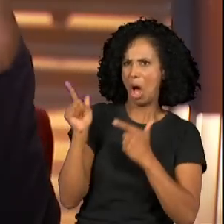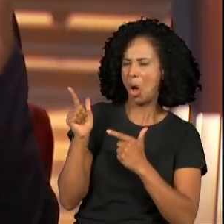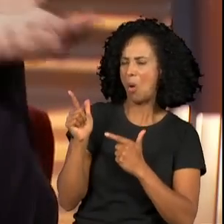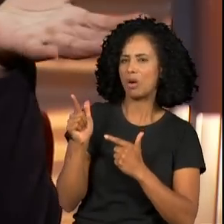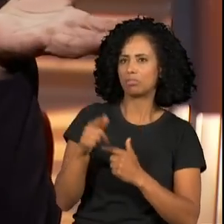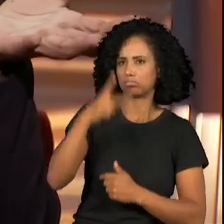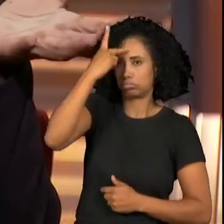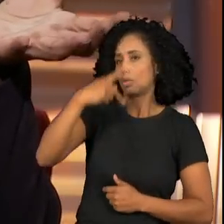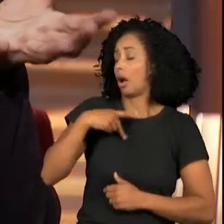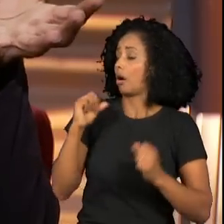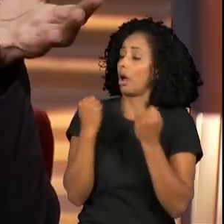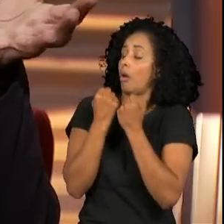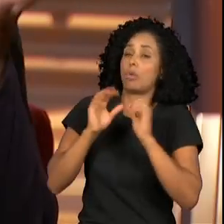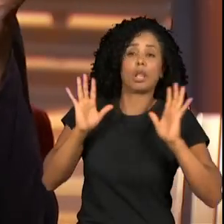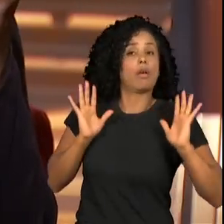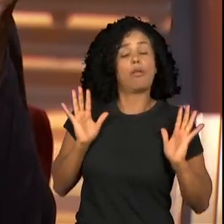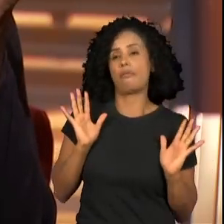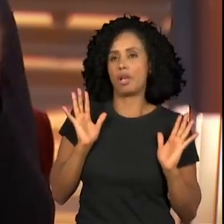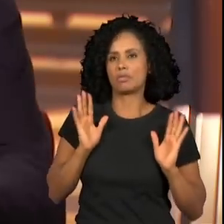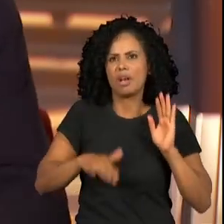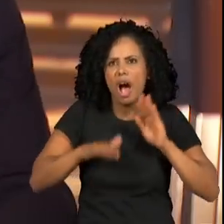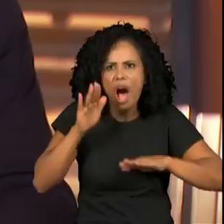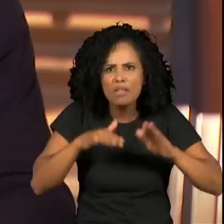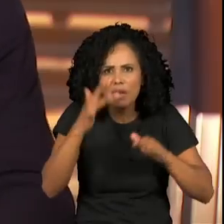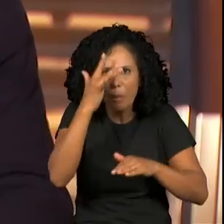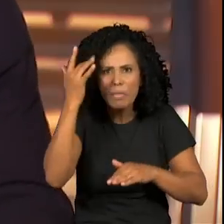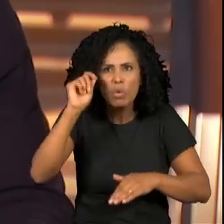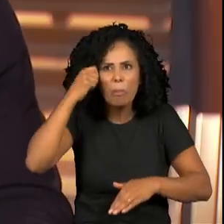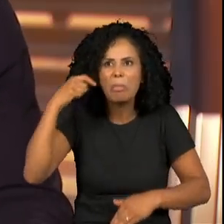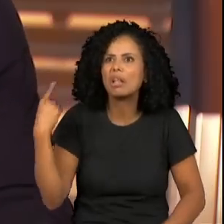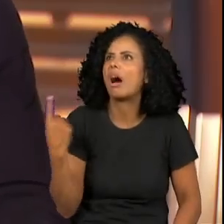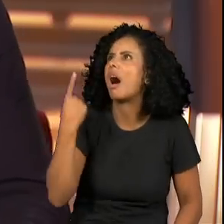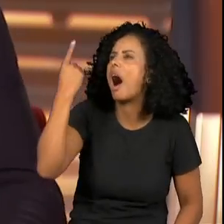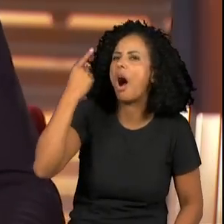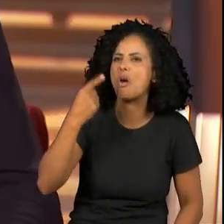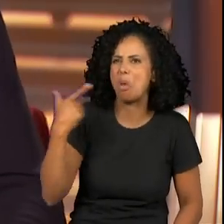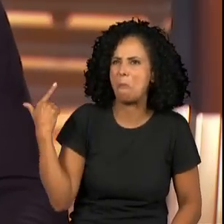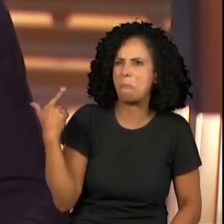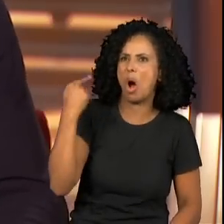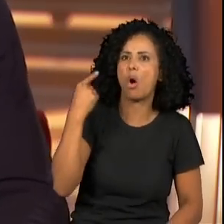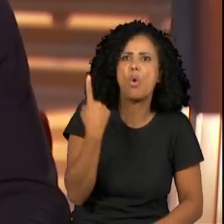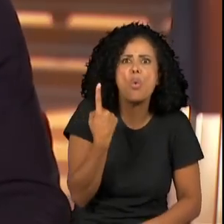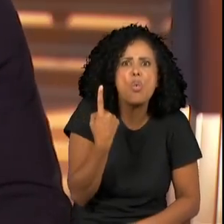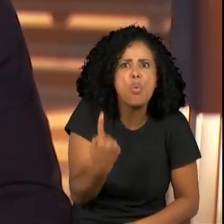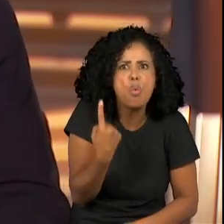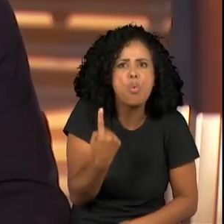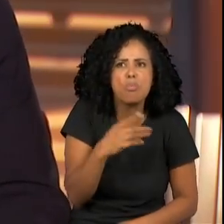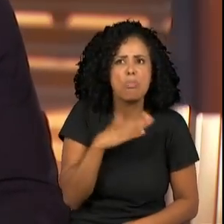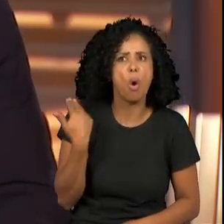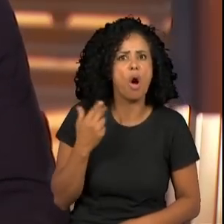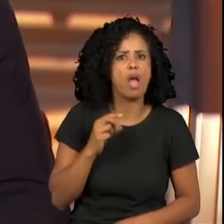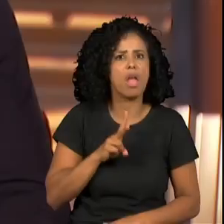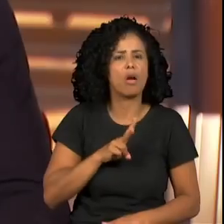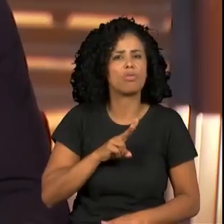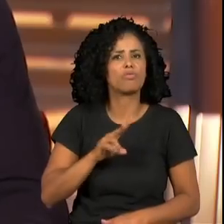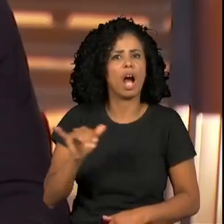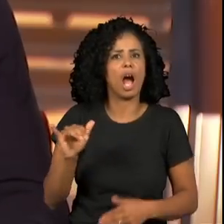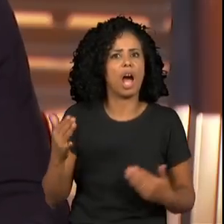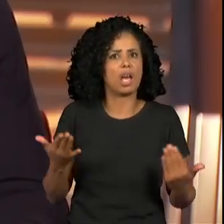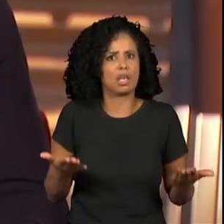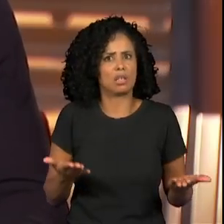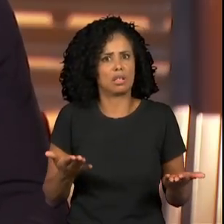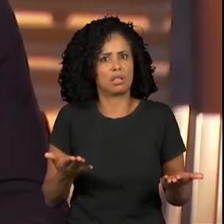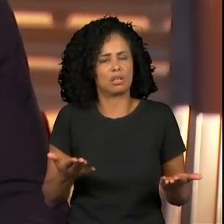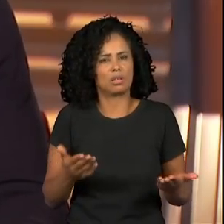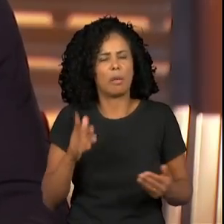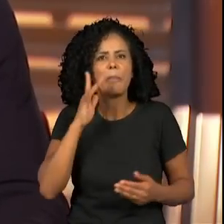caras pretos como eu, negão, grande, morrem com um tiro. Se o cidadão de bem tivesse cismado com a minha cara e achar que eu sou um